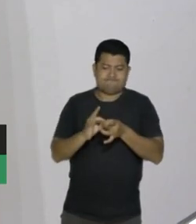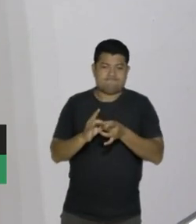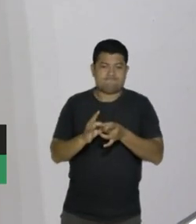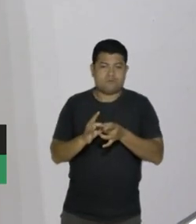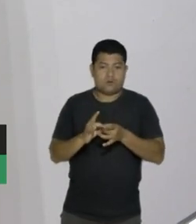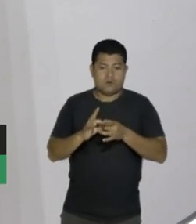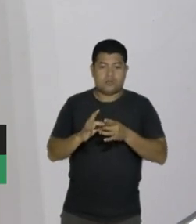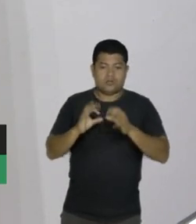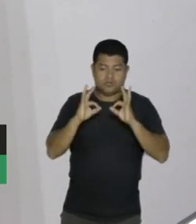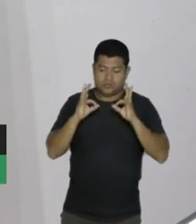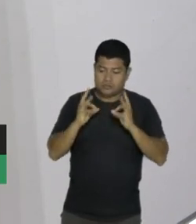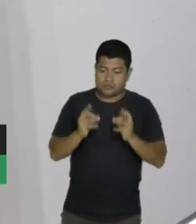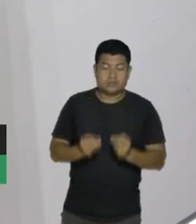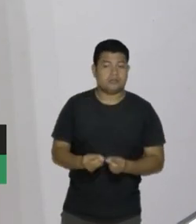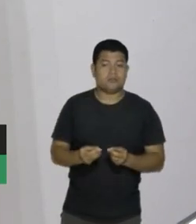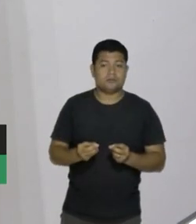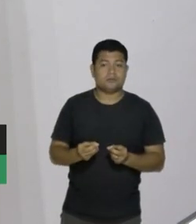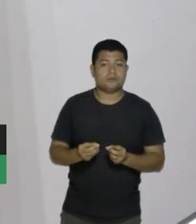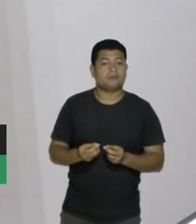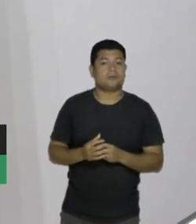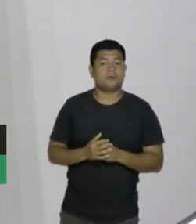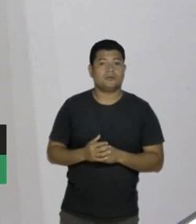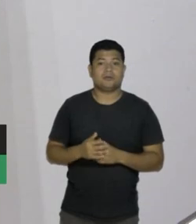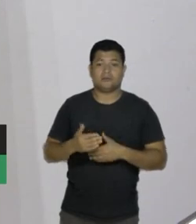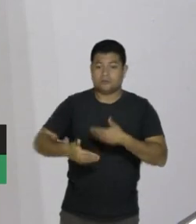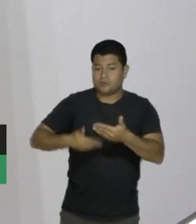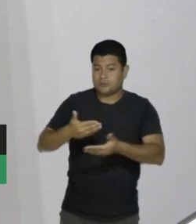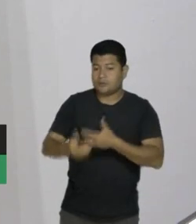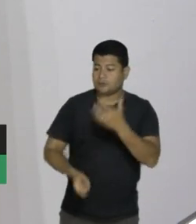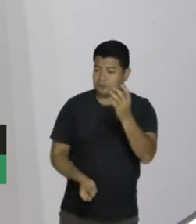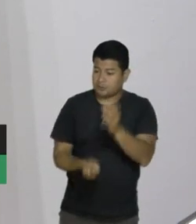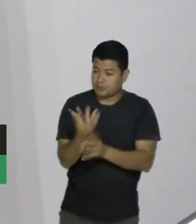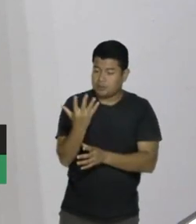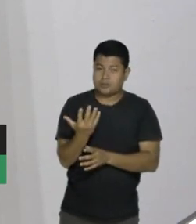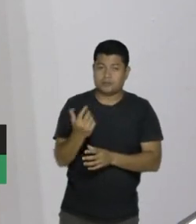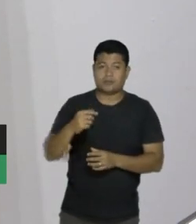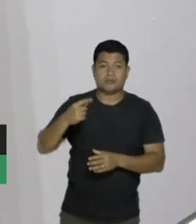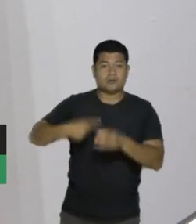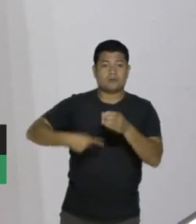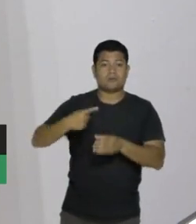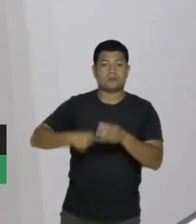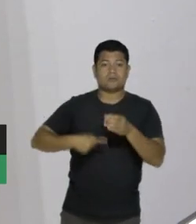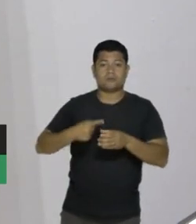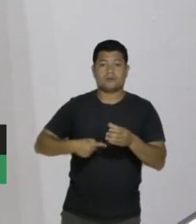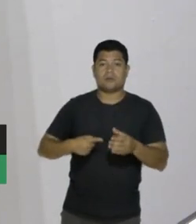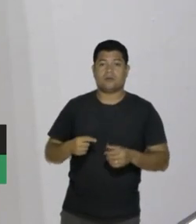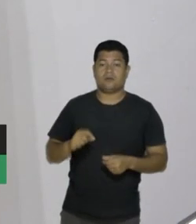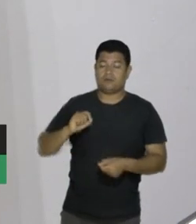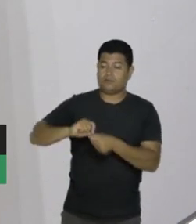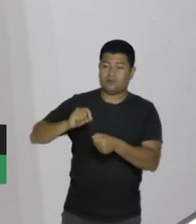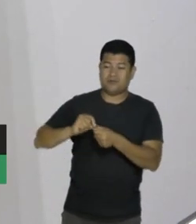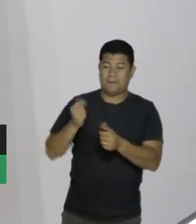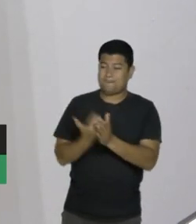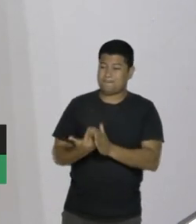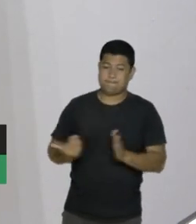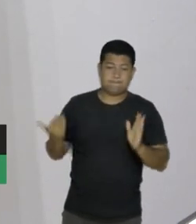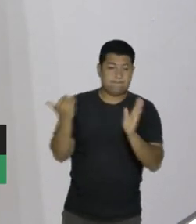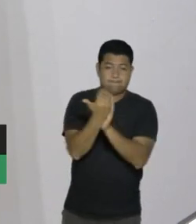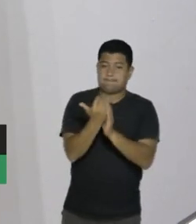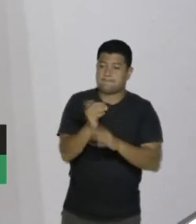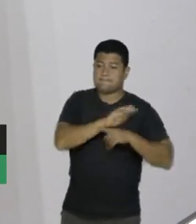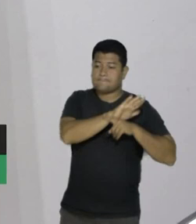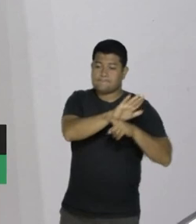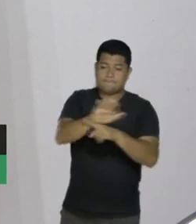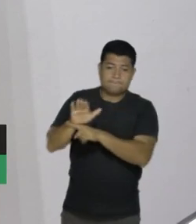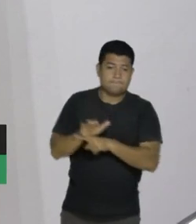e logo logo nós teremos essa comissão instituída na Assembleia para que a gente possa fazer ainda mais pelos animais